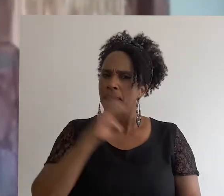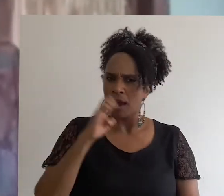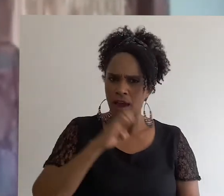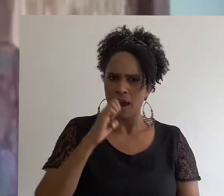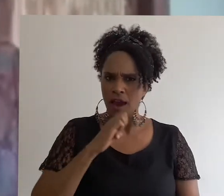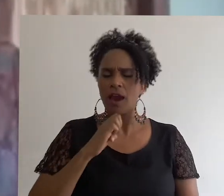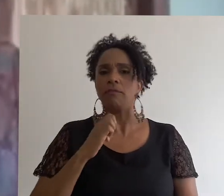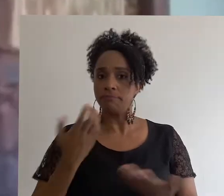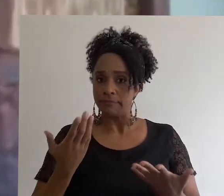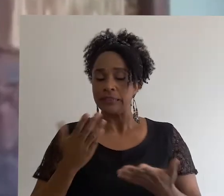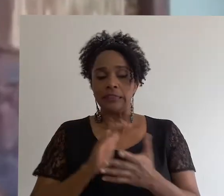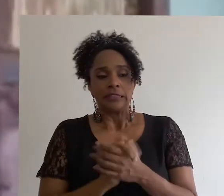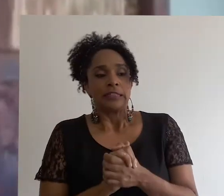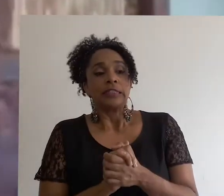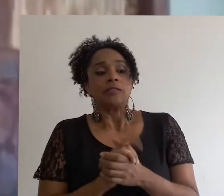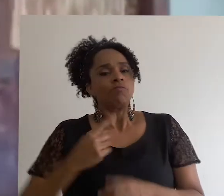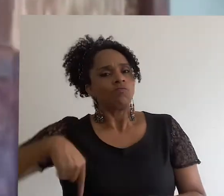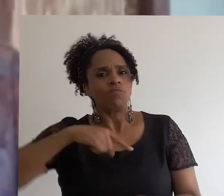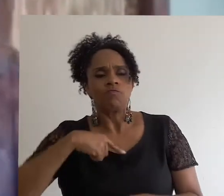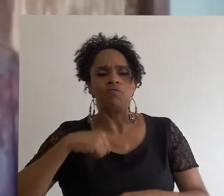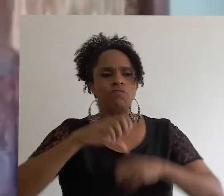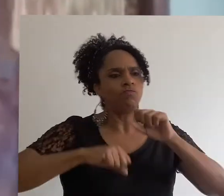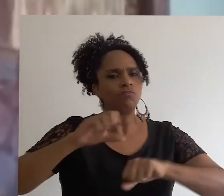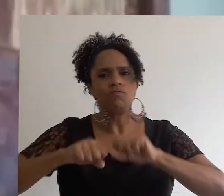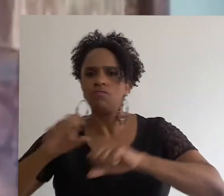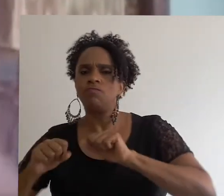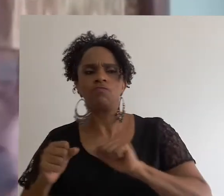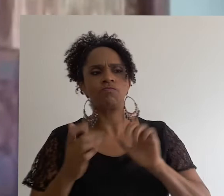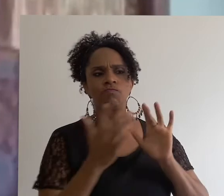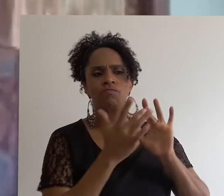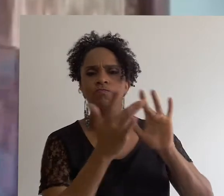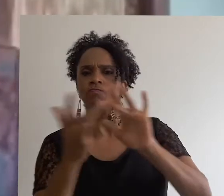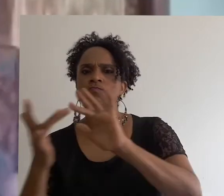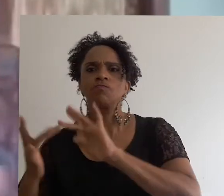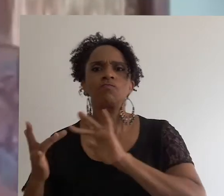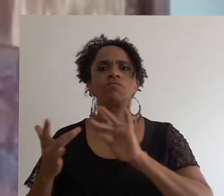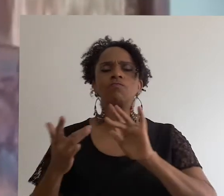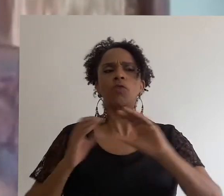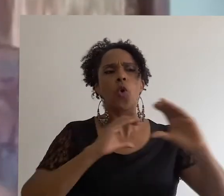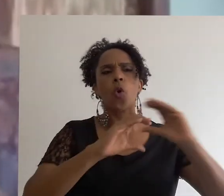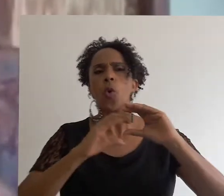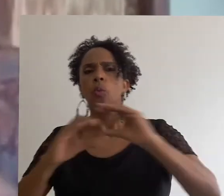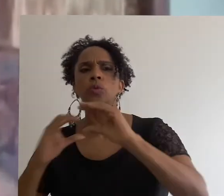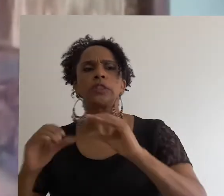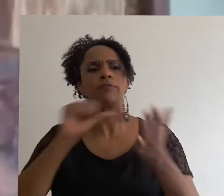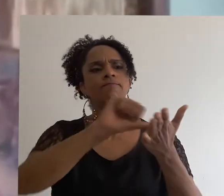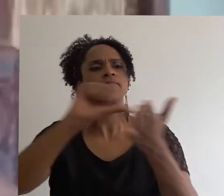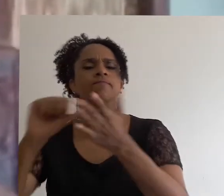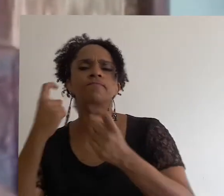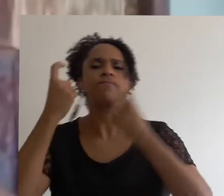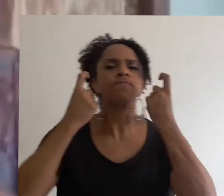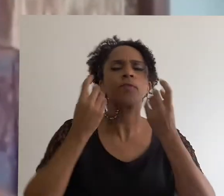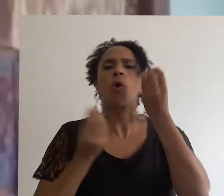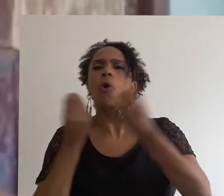E nós tivemos aí todo o cuidado de fazer uma busca ativa, de estar em constante comunicação com os campi, com as